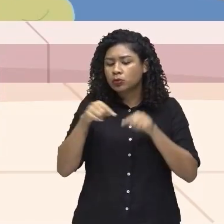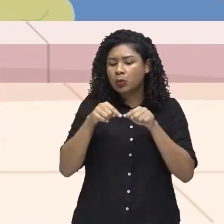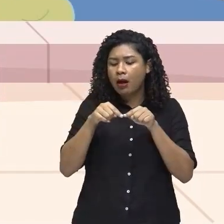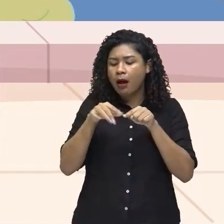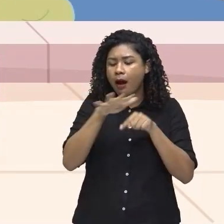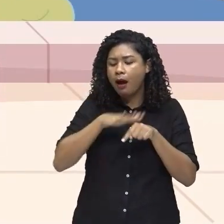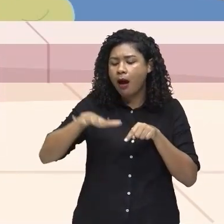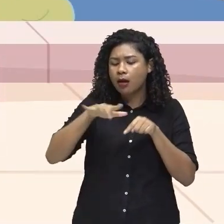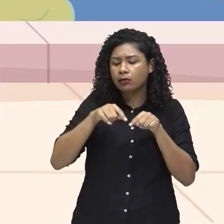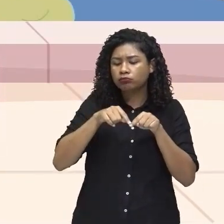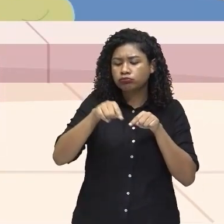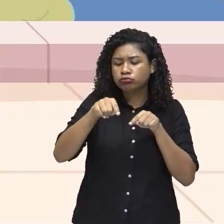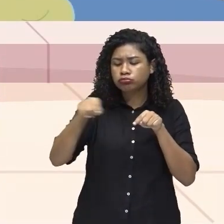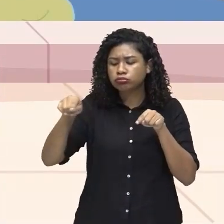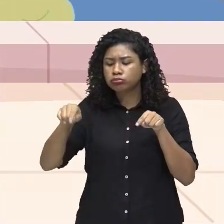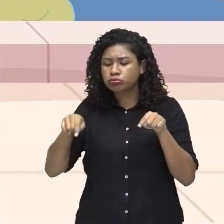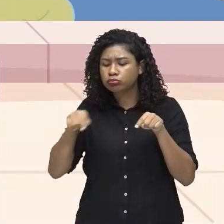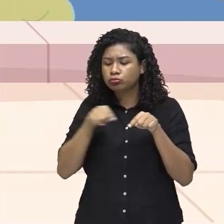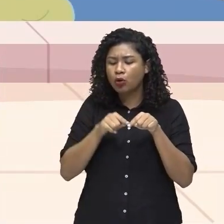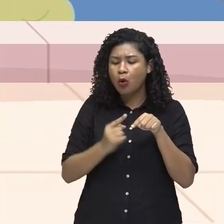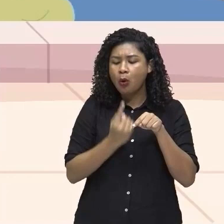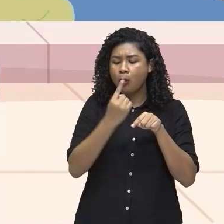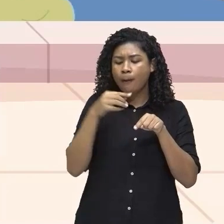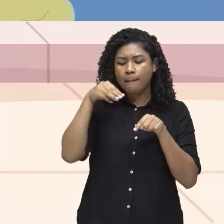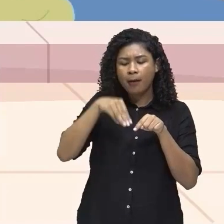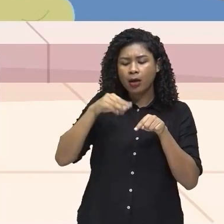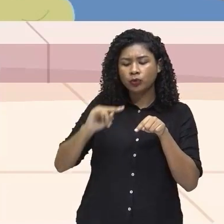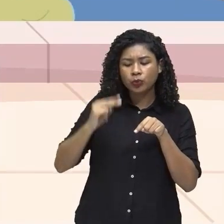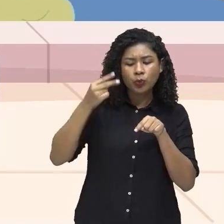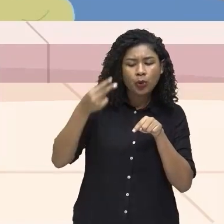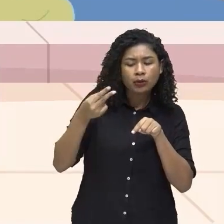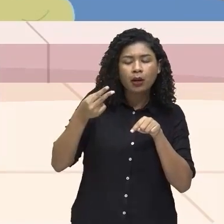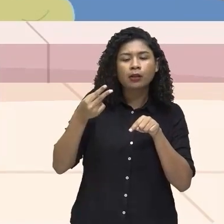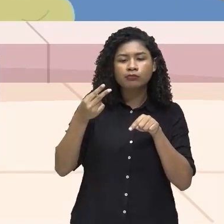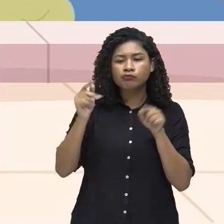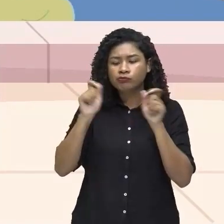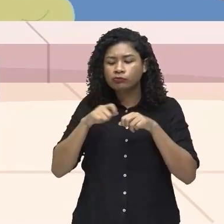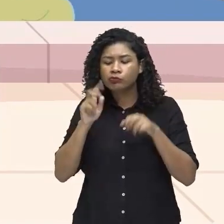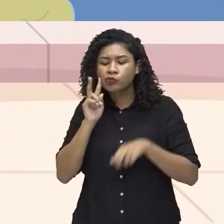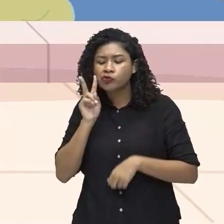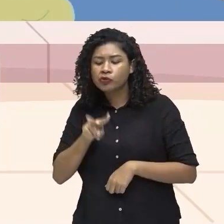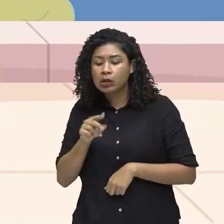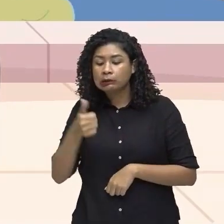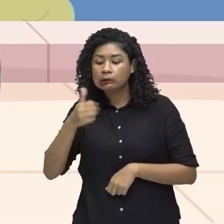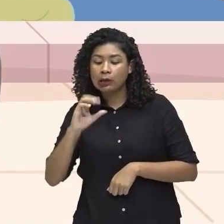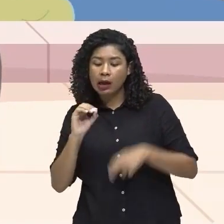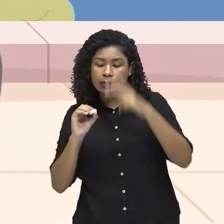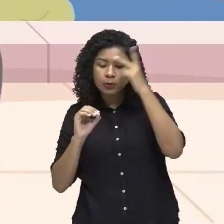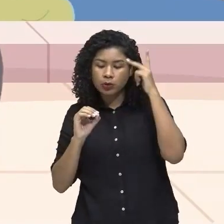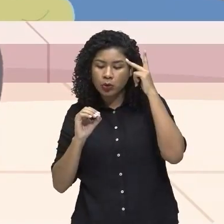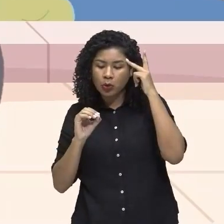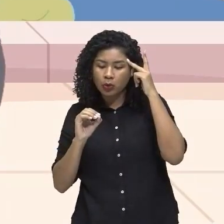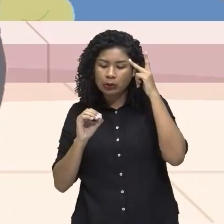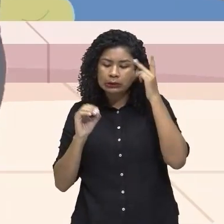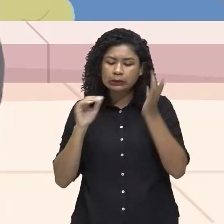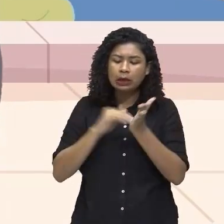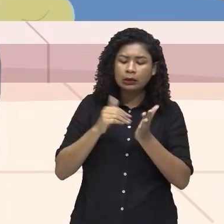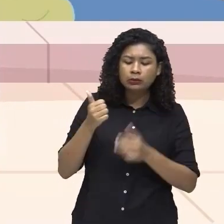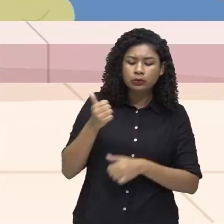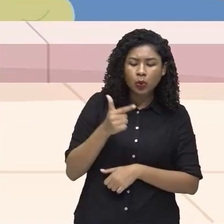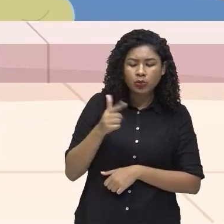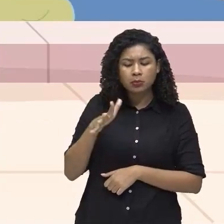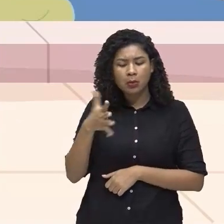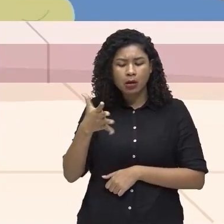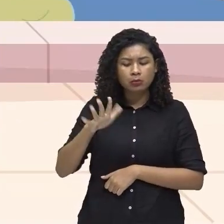aqui projetar, por exemplo, 1 metro quadrado. Estou vendo aqui de 10 a 12 pessoas. Então, se eu projetar